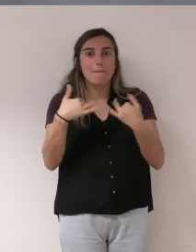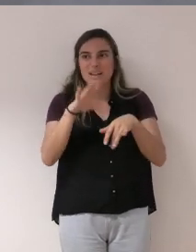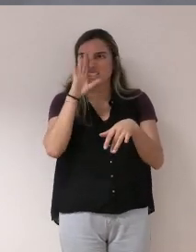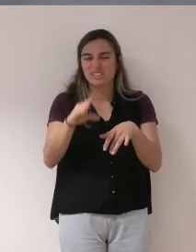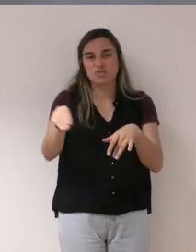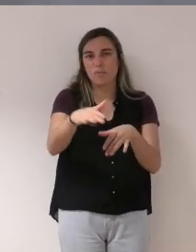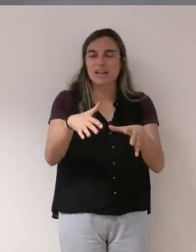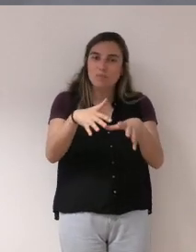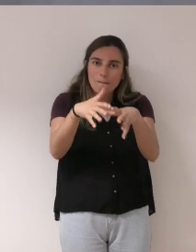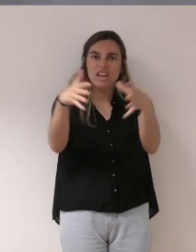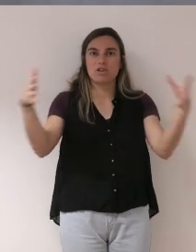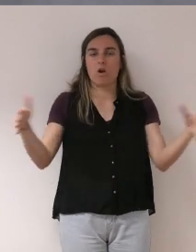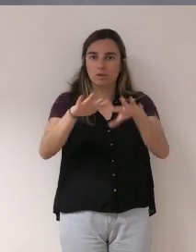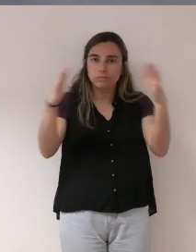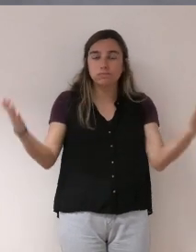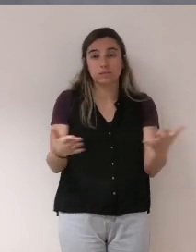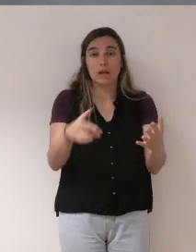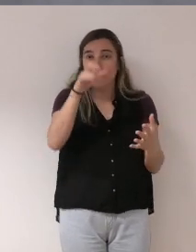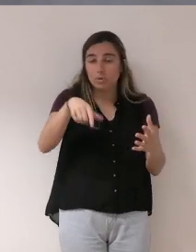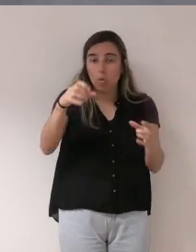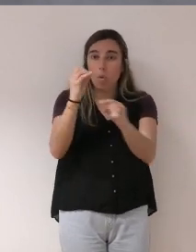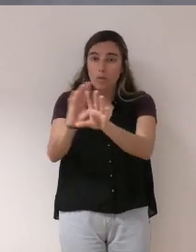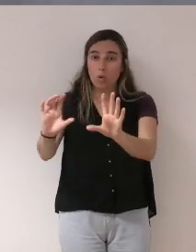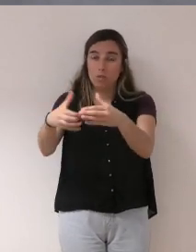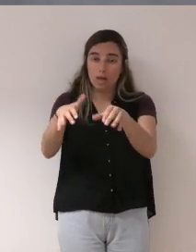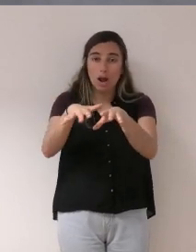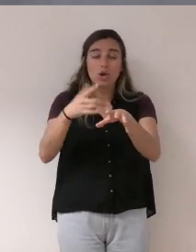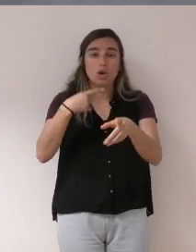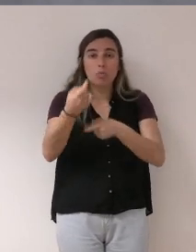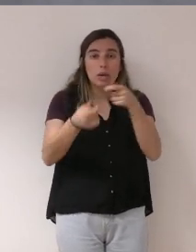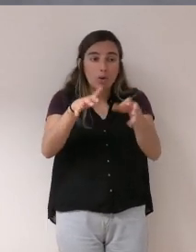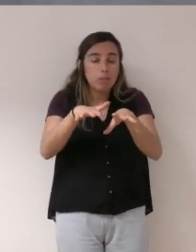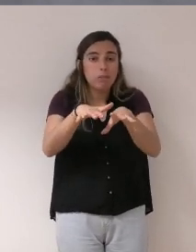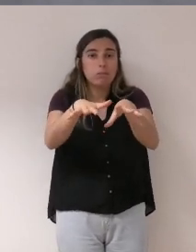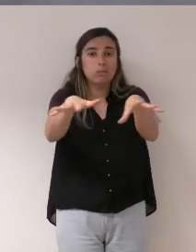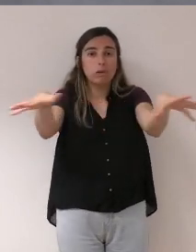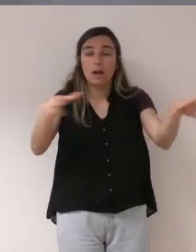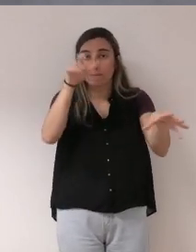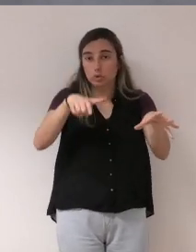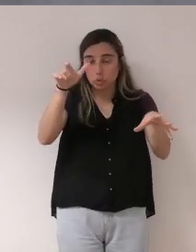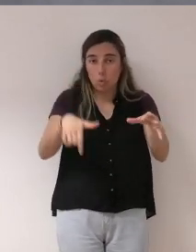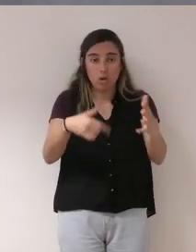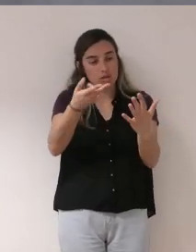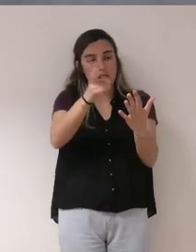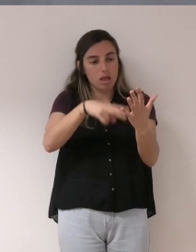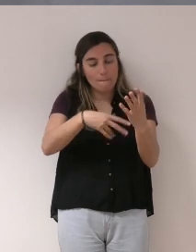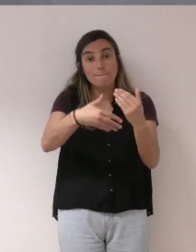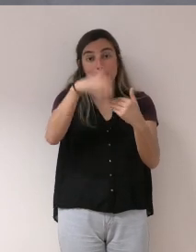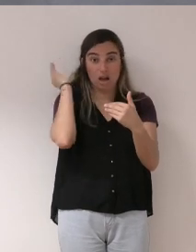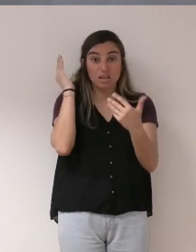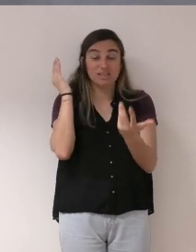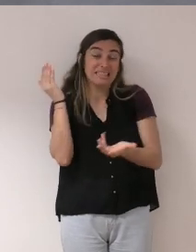espaço um pouco mais alargado. À medida que vamos alargando o espaço e o contexto e os